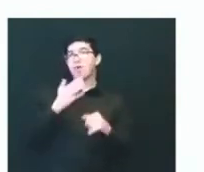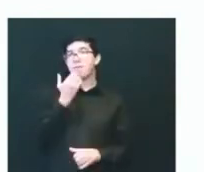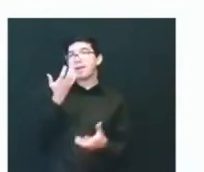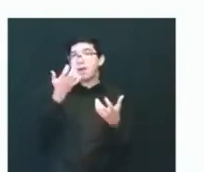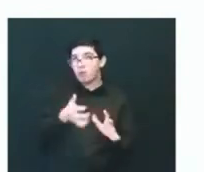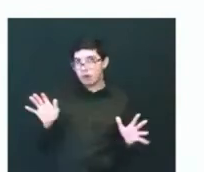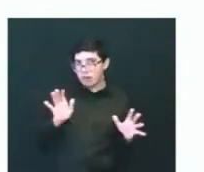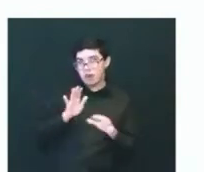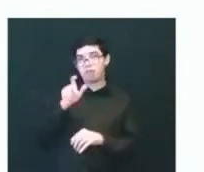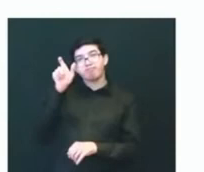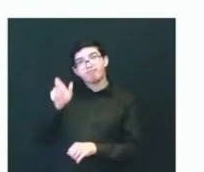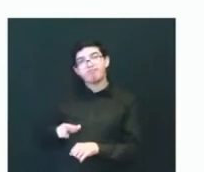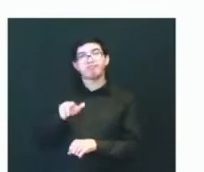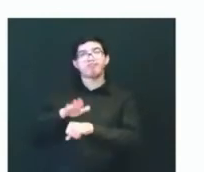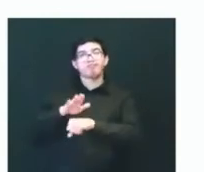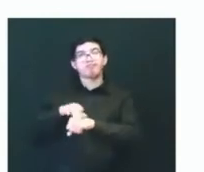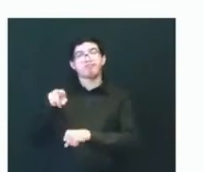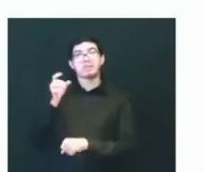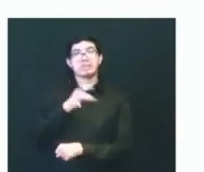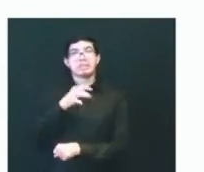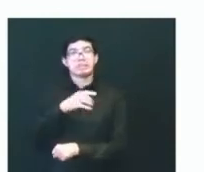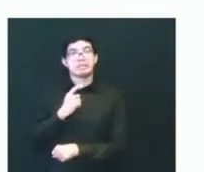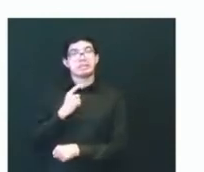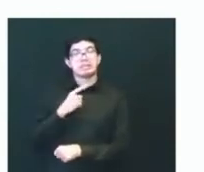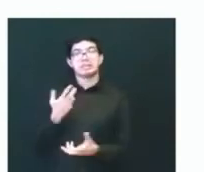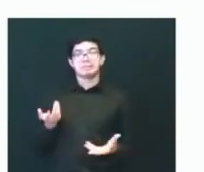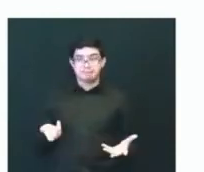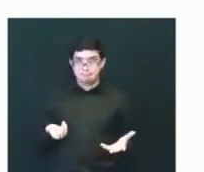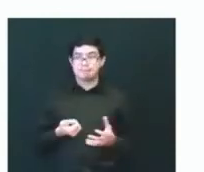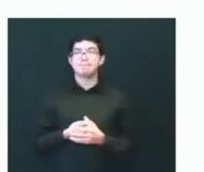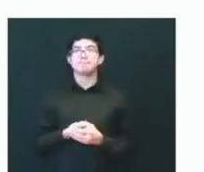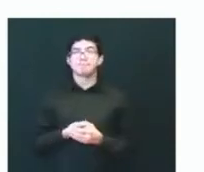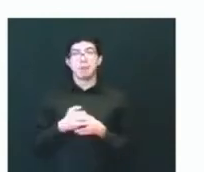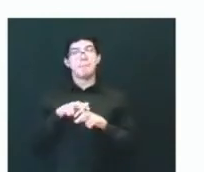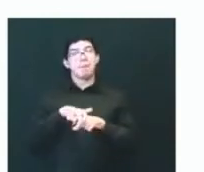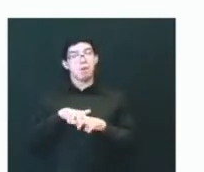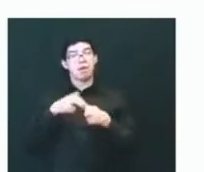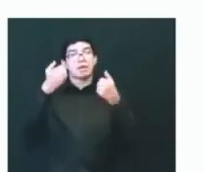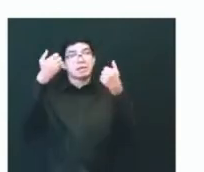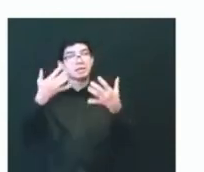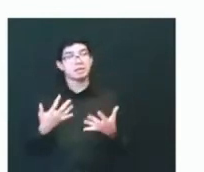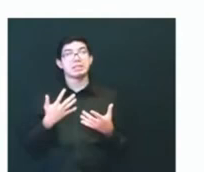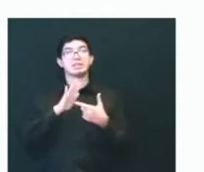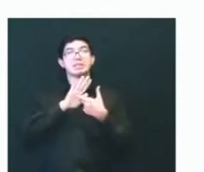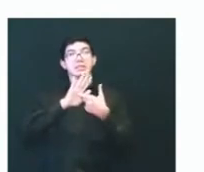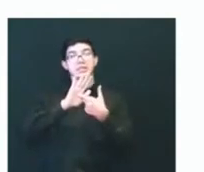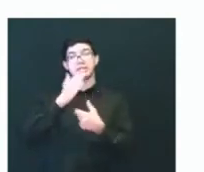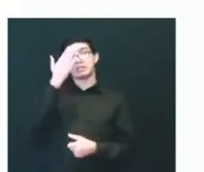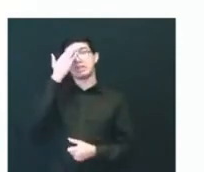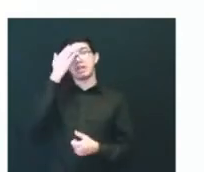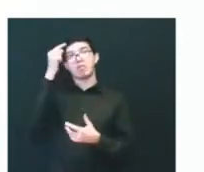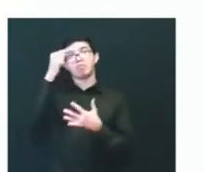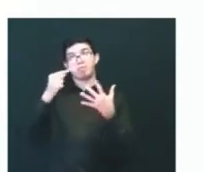com que o paciente ele não se alimente por puro medo. Então, são coisas que a gente precisa abordar e que a gente precisa entender cada um